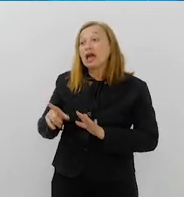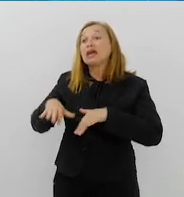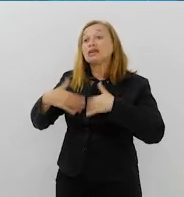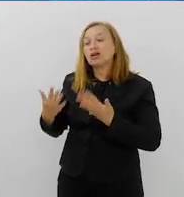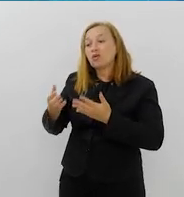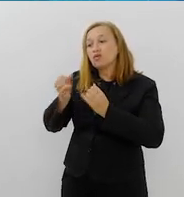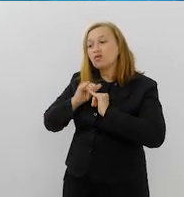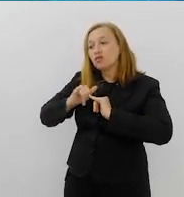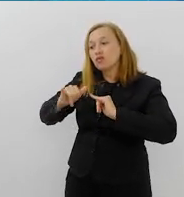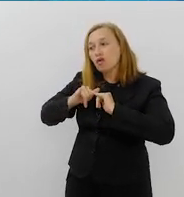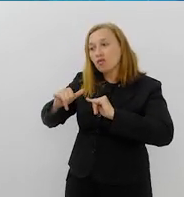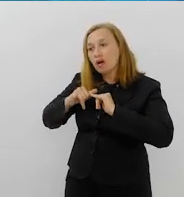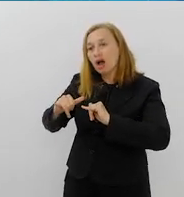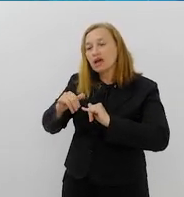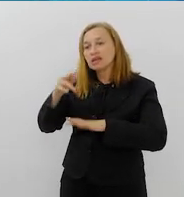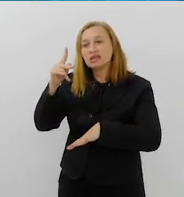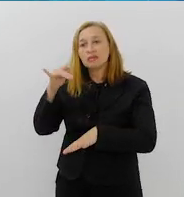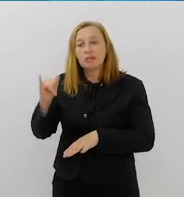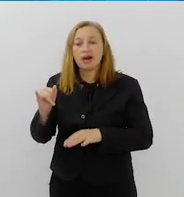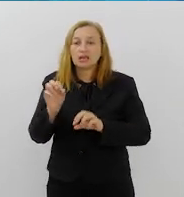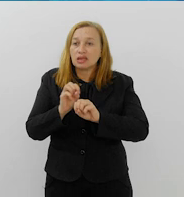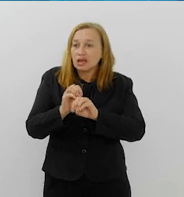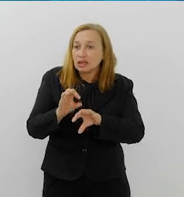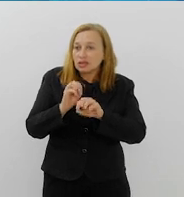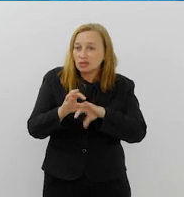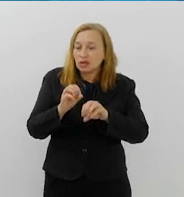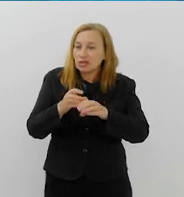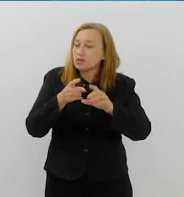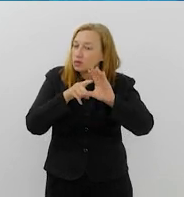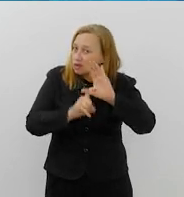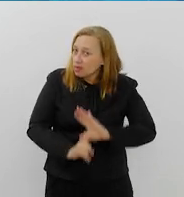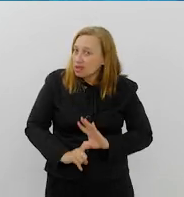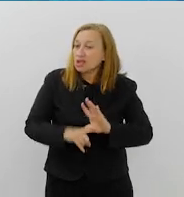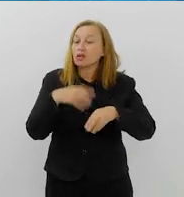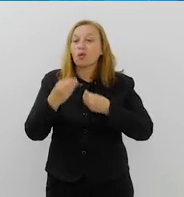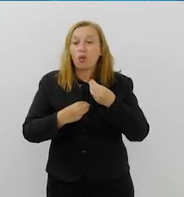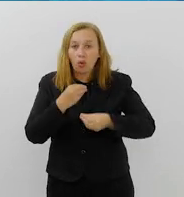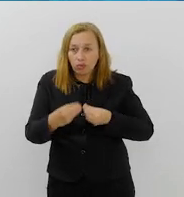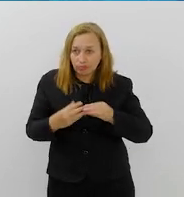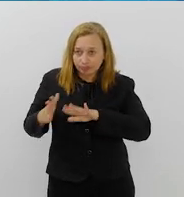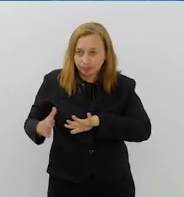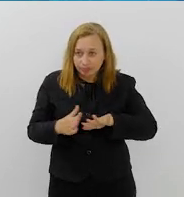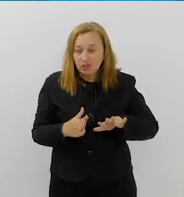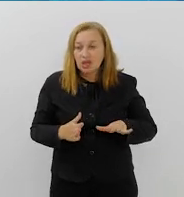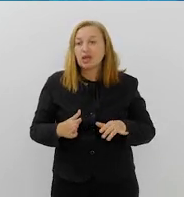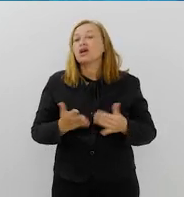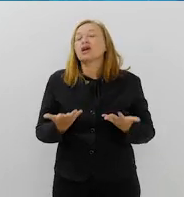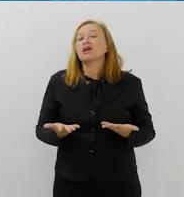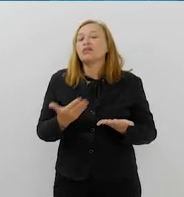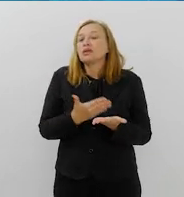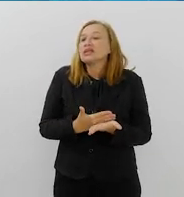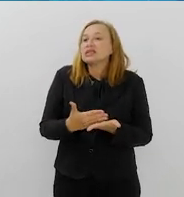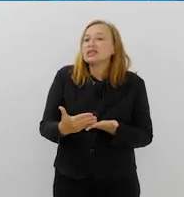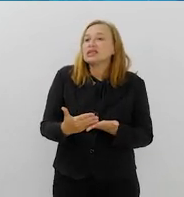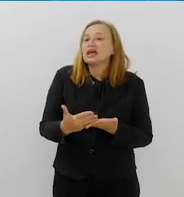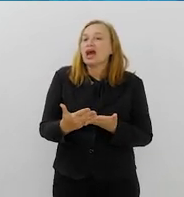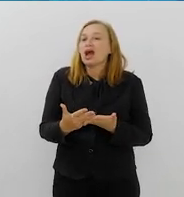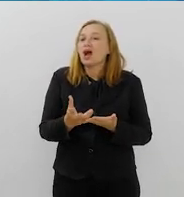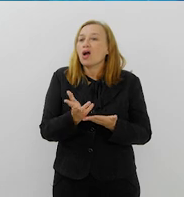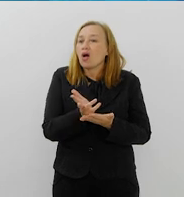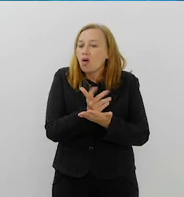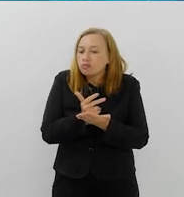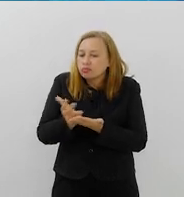esses pais esse é psicoeducação da dependência, né? E aí vamos